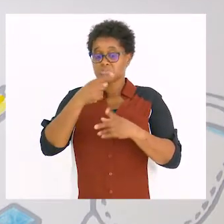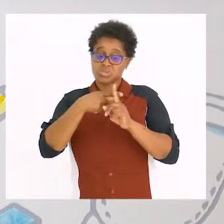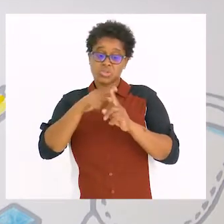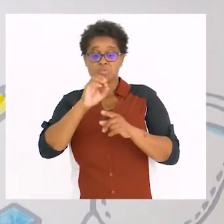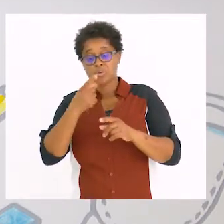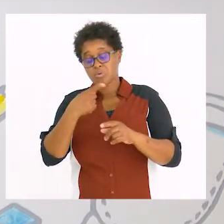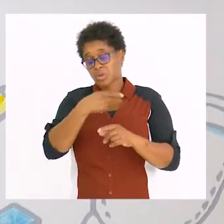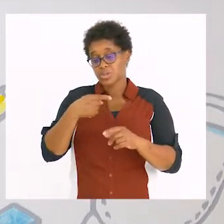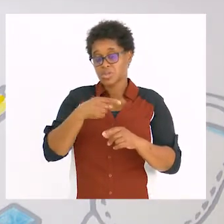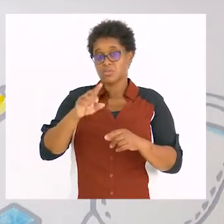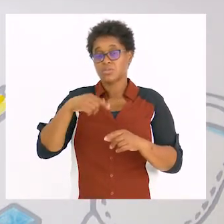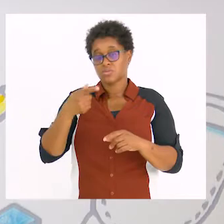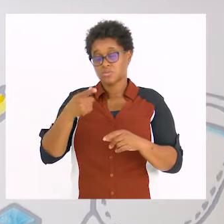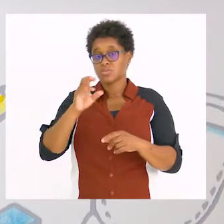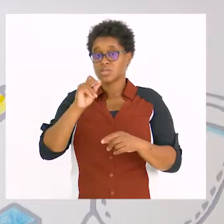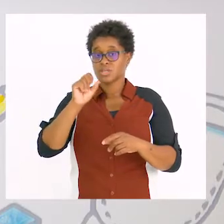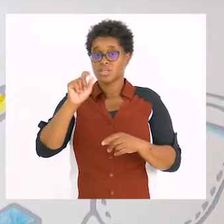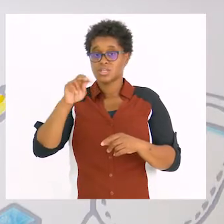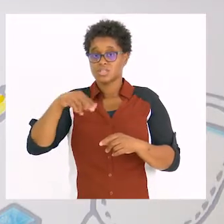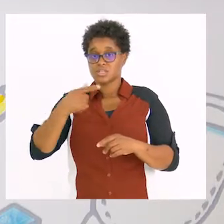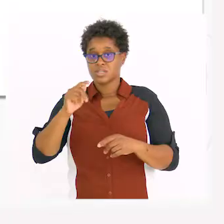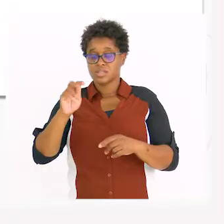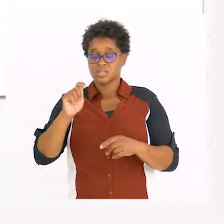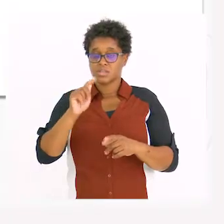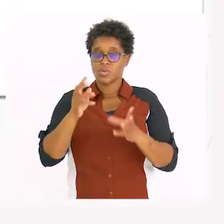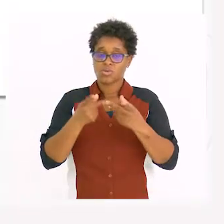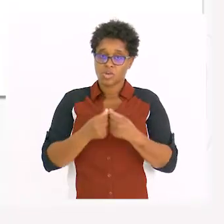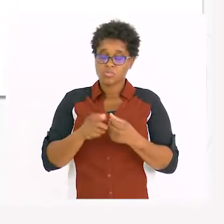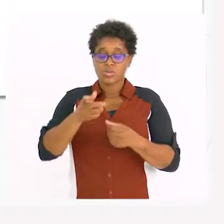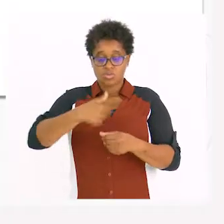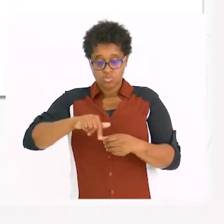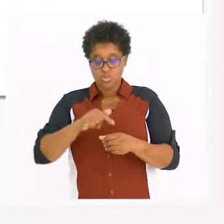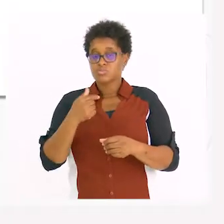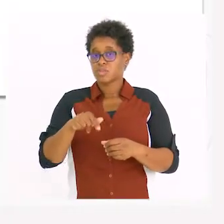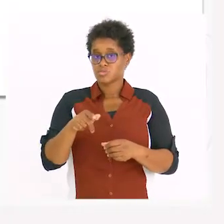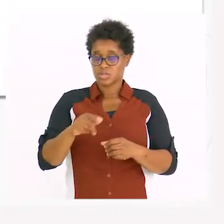negativos aos outros agentes econômicos. Então, nós temos aqui,